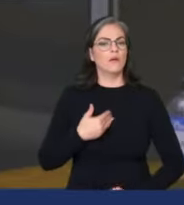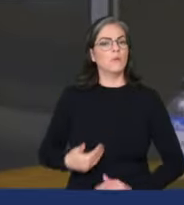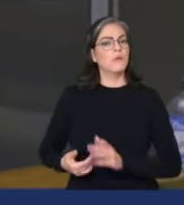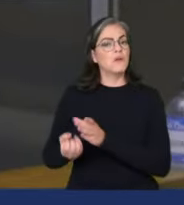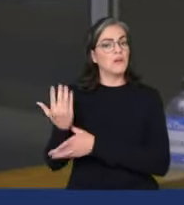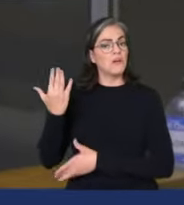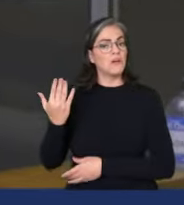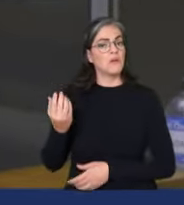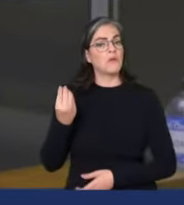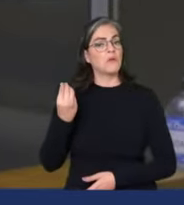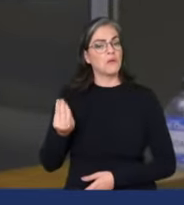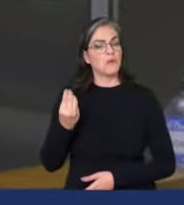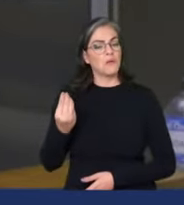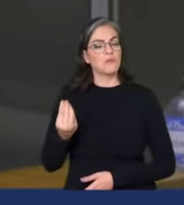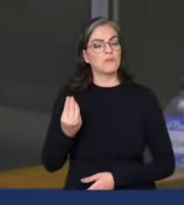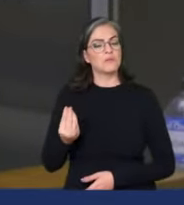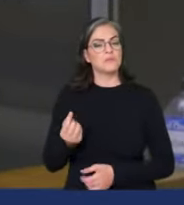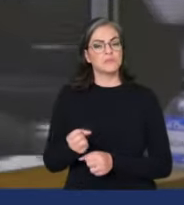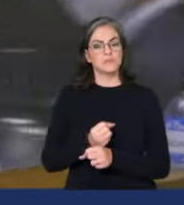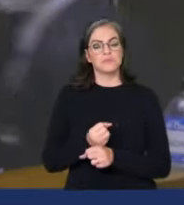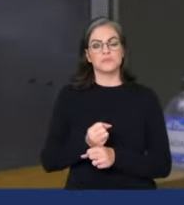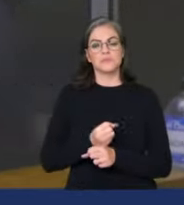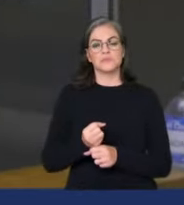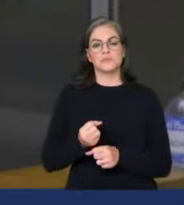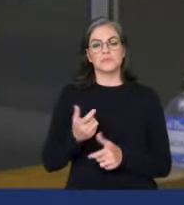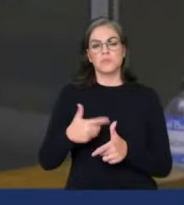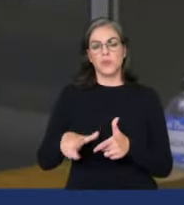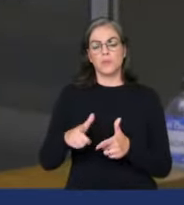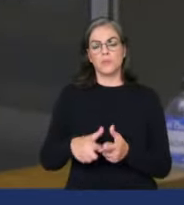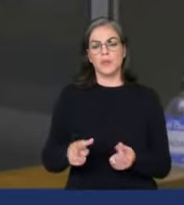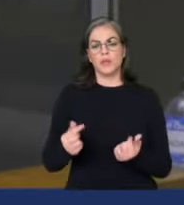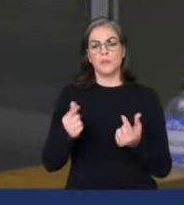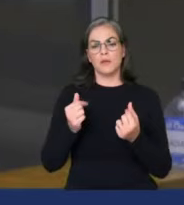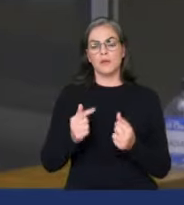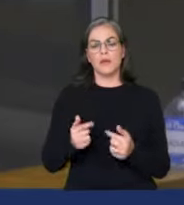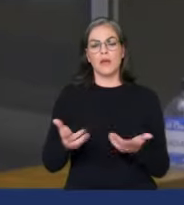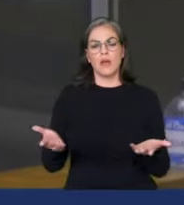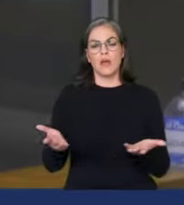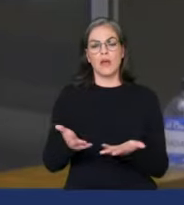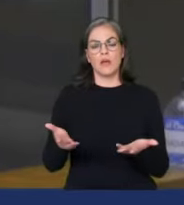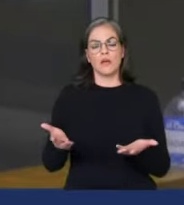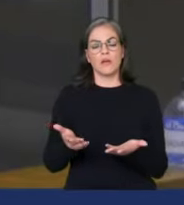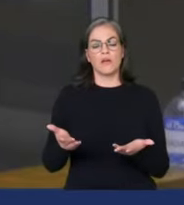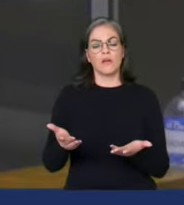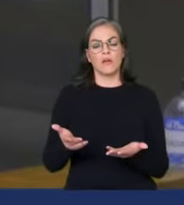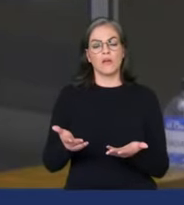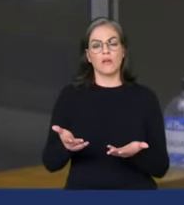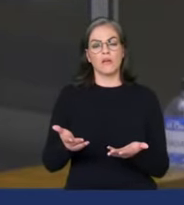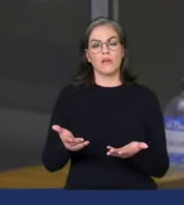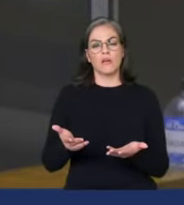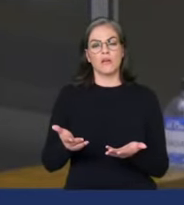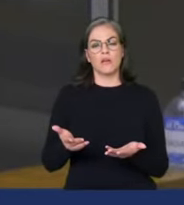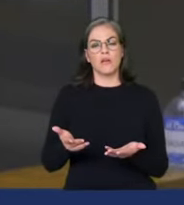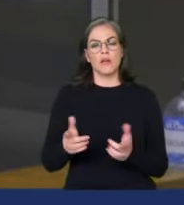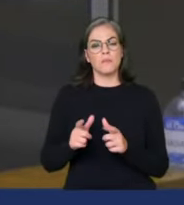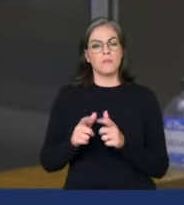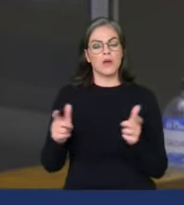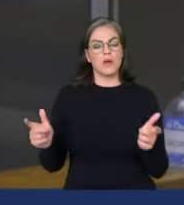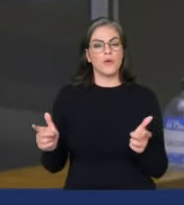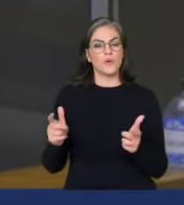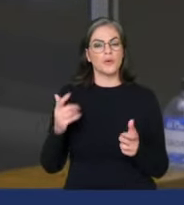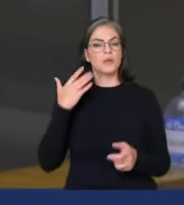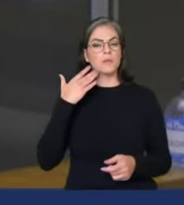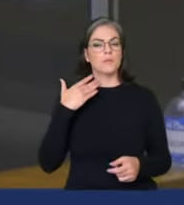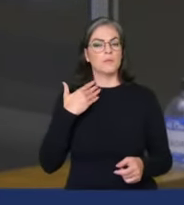de 2009, quase 4 trilhões foram colocados no mercado e boa parte desse de dólares e boa parte desse dinheiro foi para banco americano